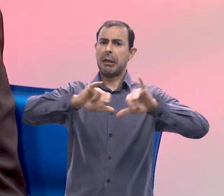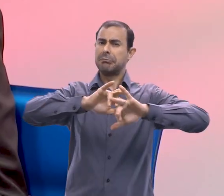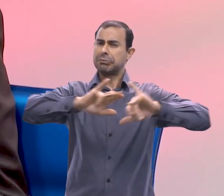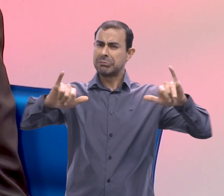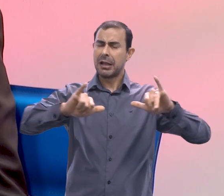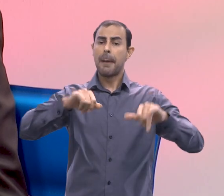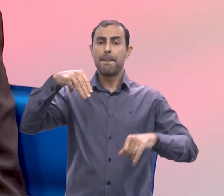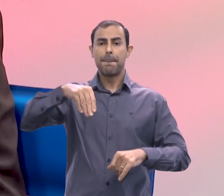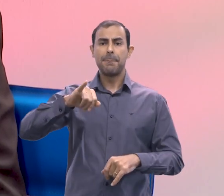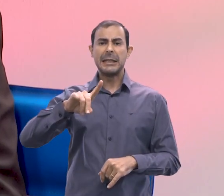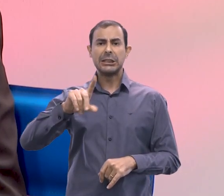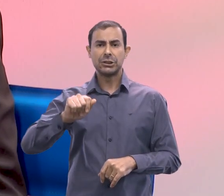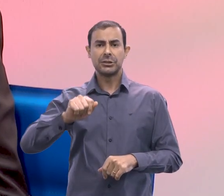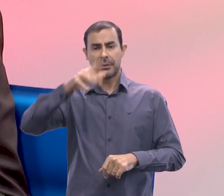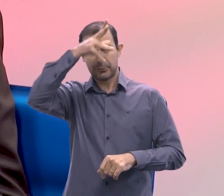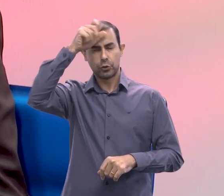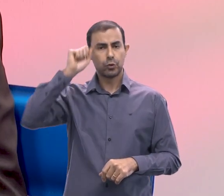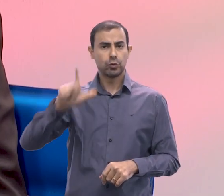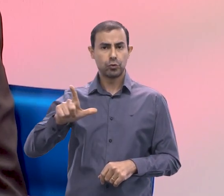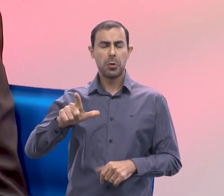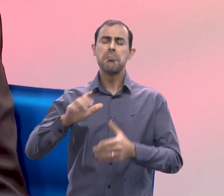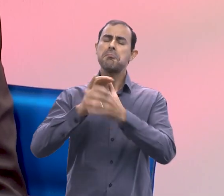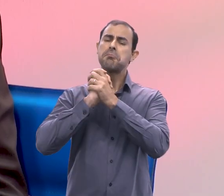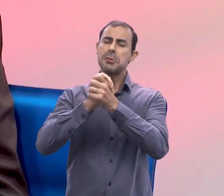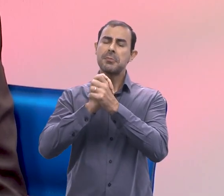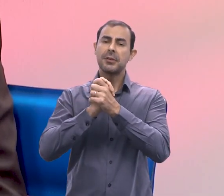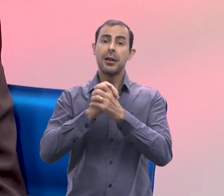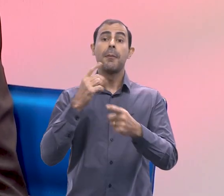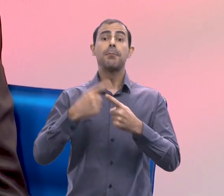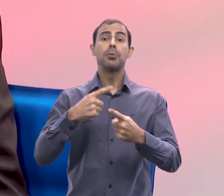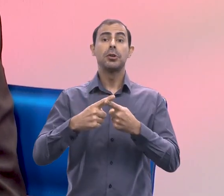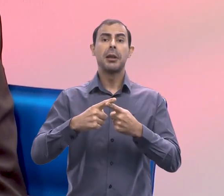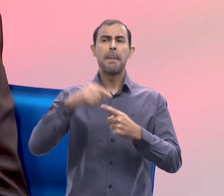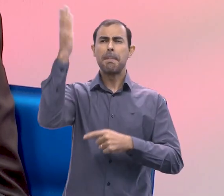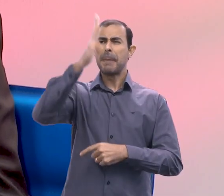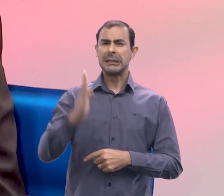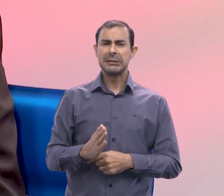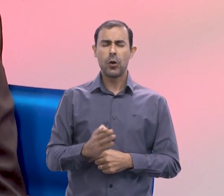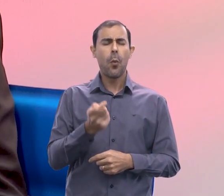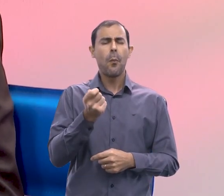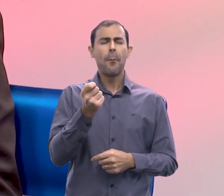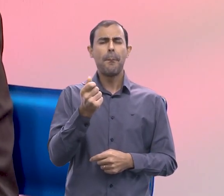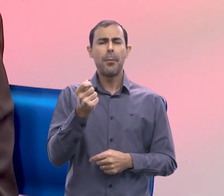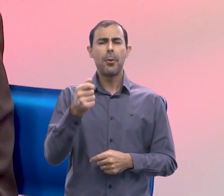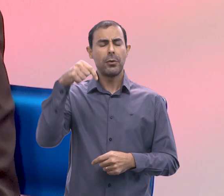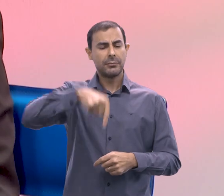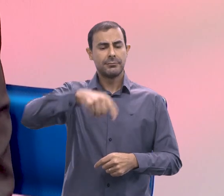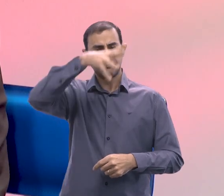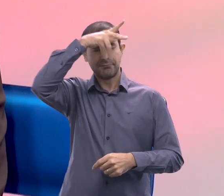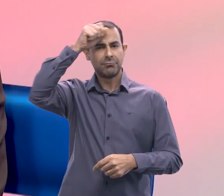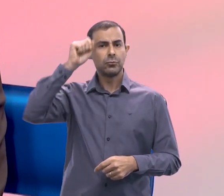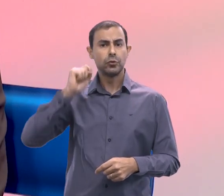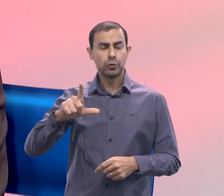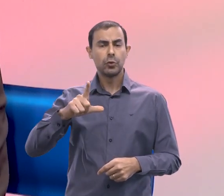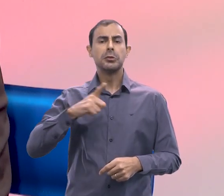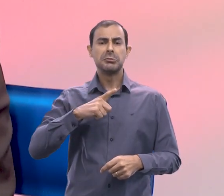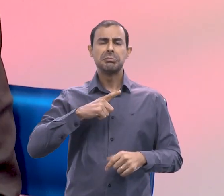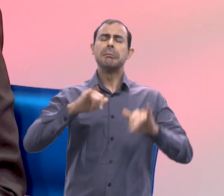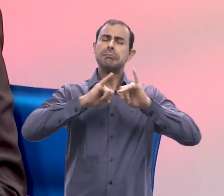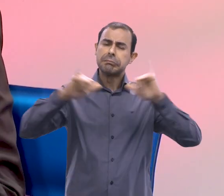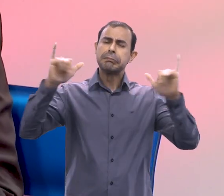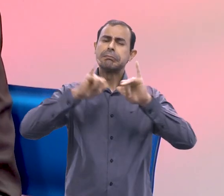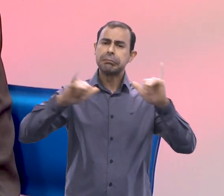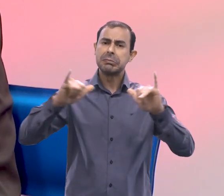órgãos, toda a mídia de Mato Grosso do Sul, ela está de parabéns, porque é uma das poucas imprensas do Brasil que trata isso não só no mês de